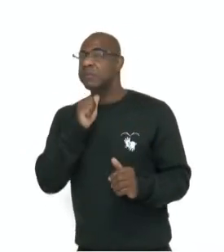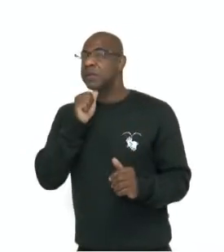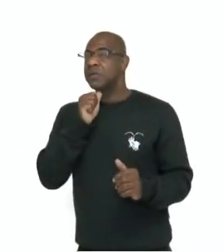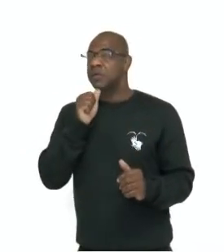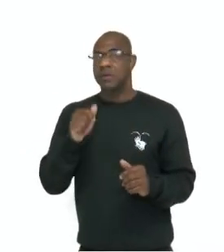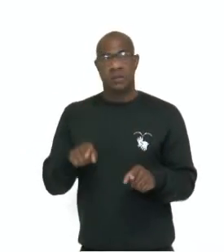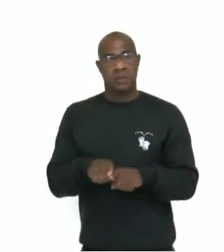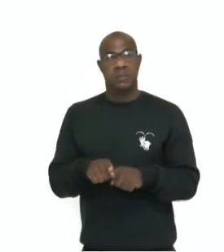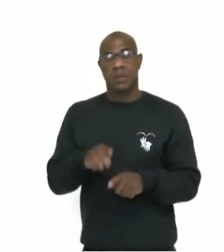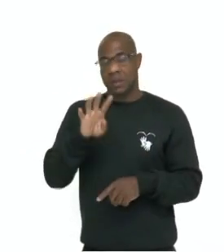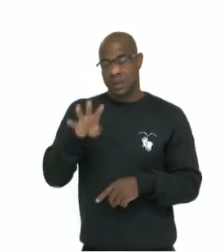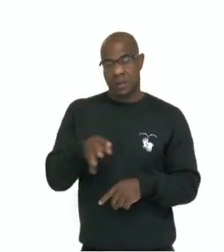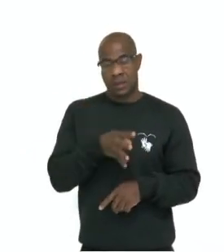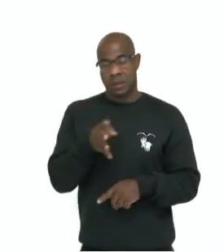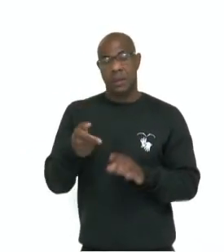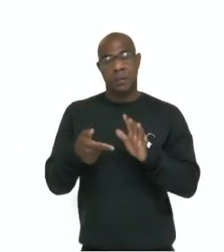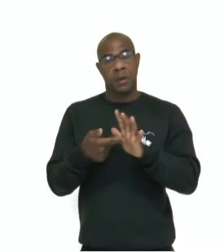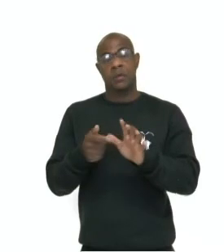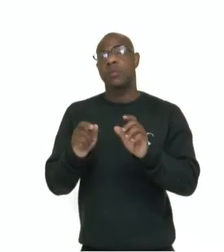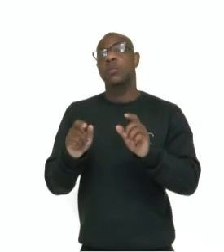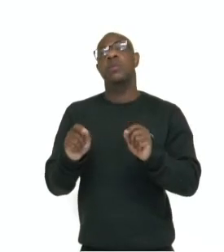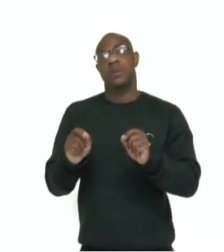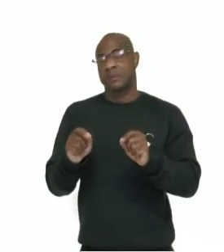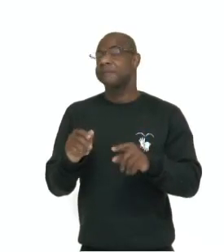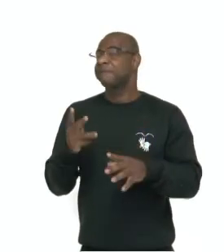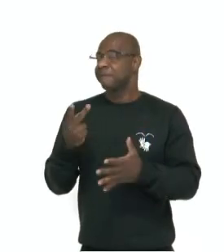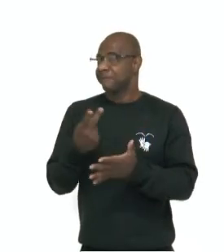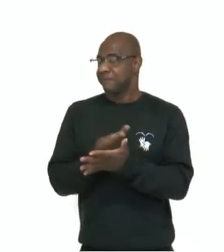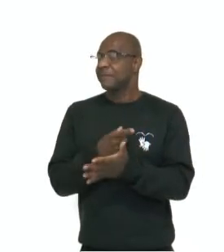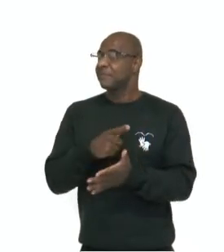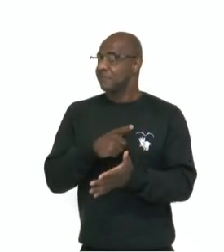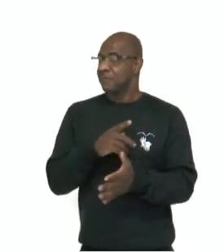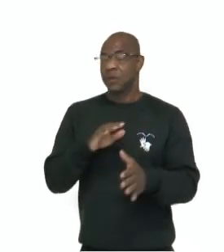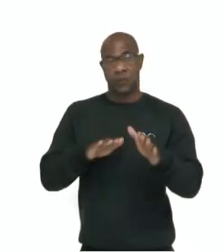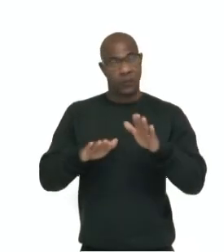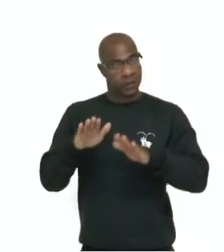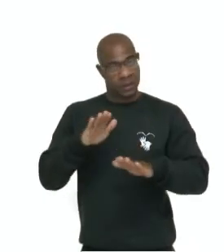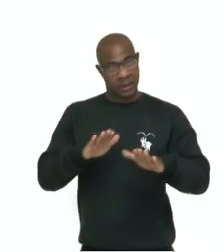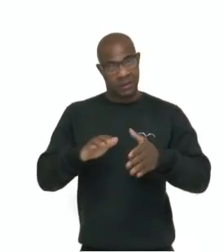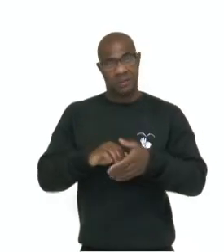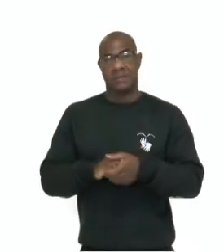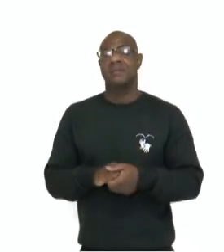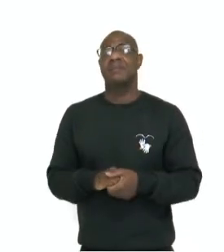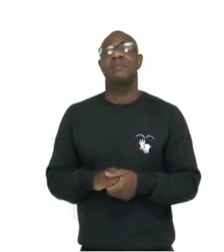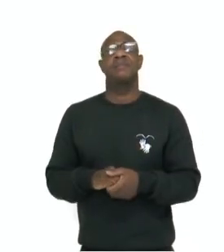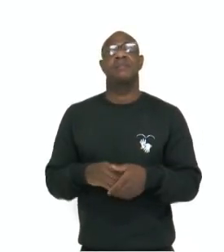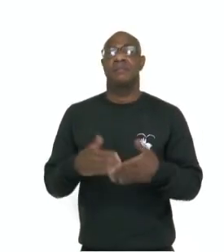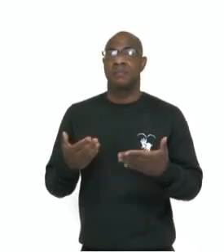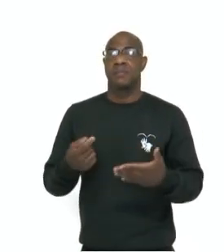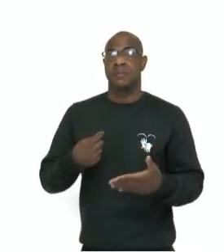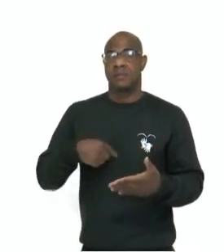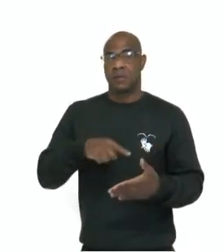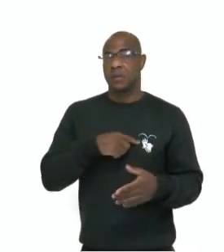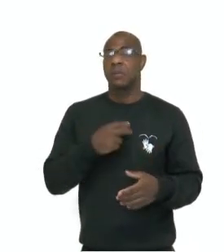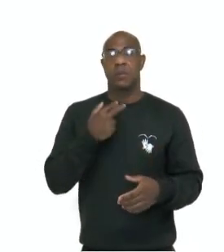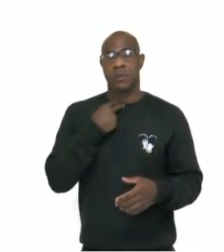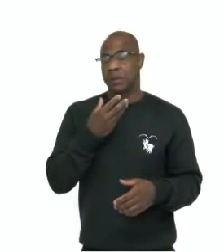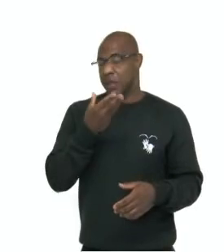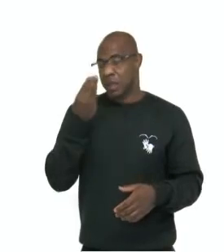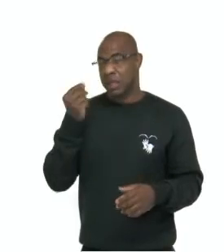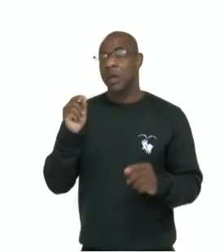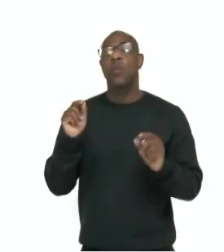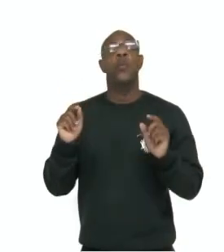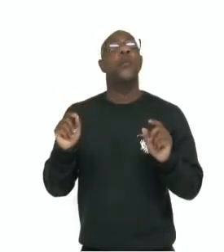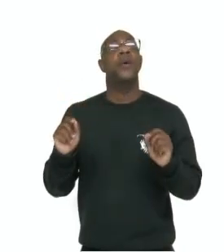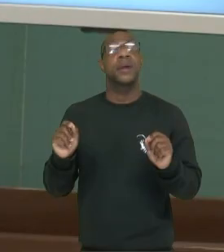tabelinha, então, ela apresenta-se bastante falha para evitar uma gravidez. Então, nós também não podemos esquecer